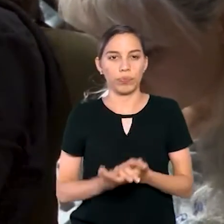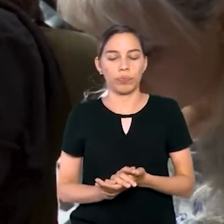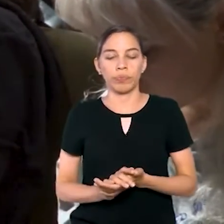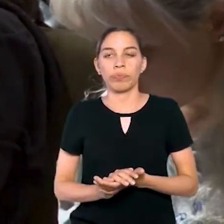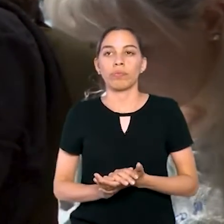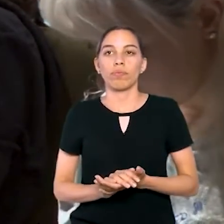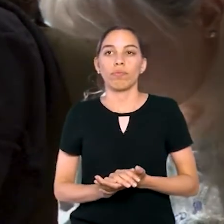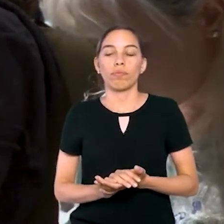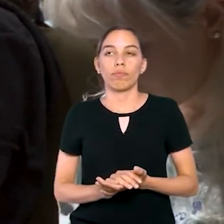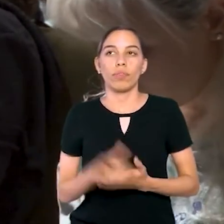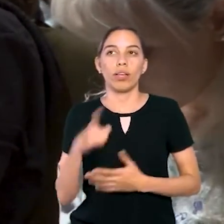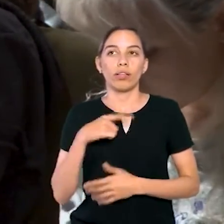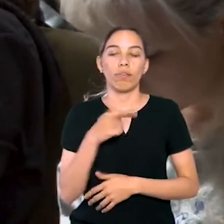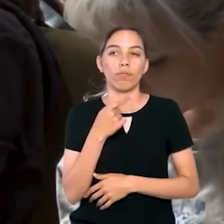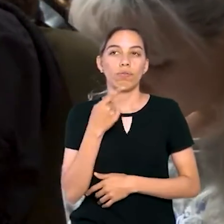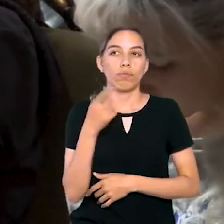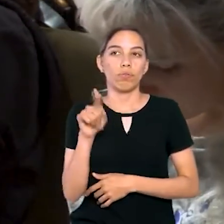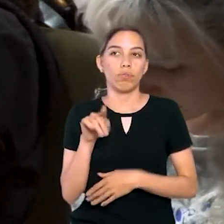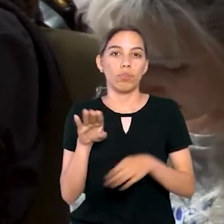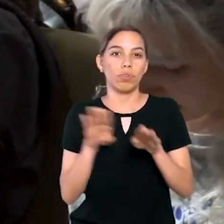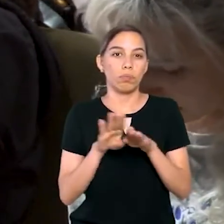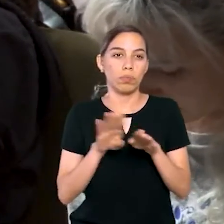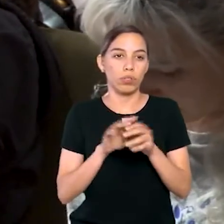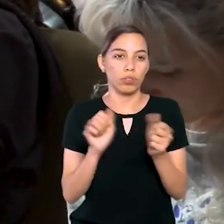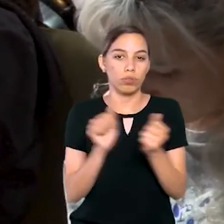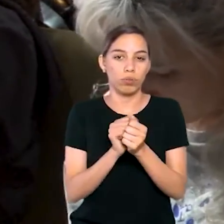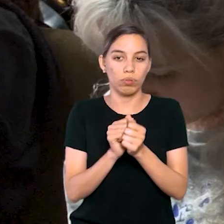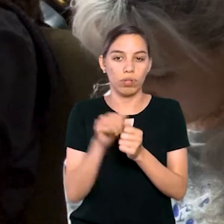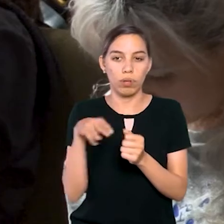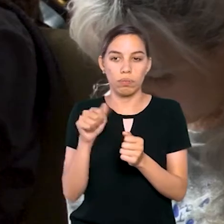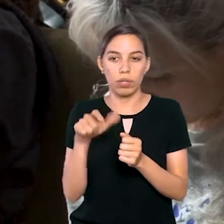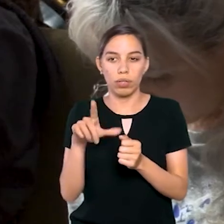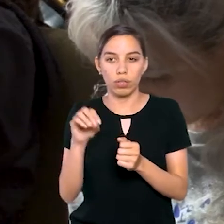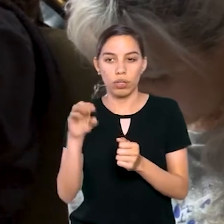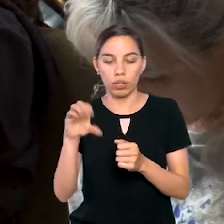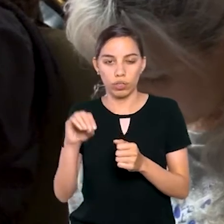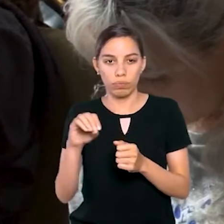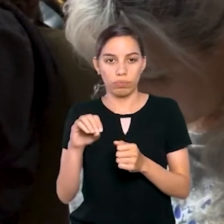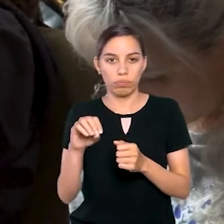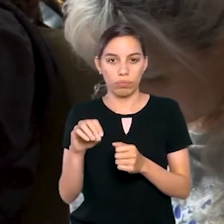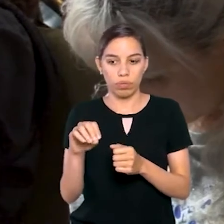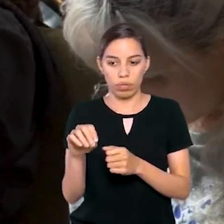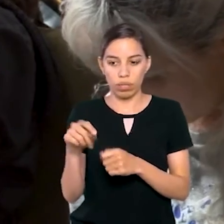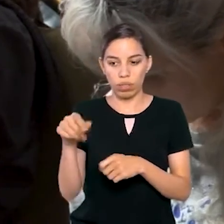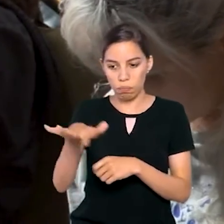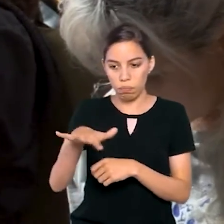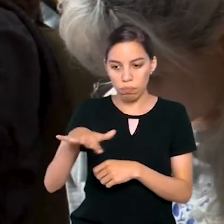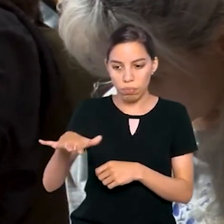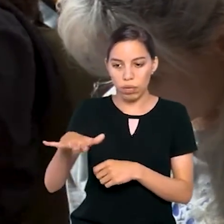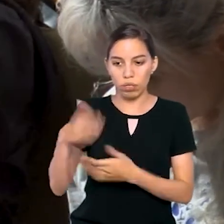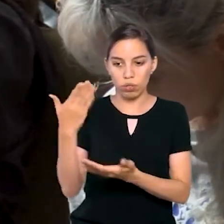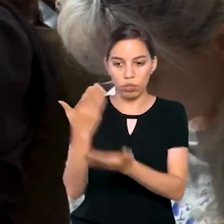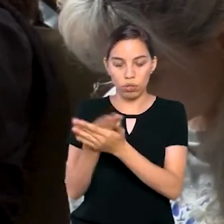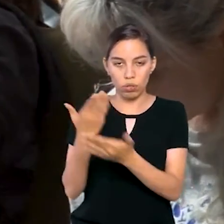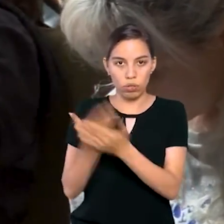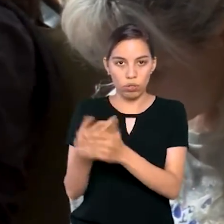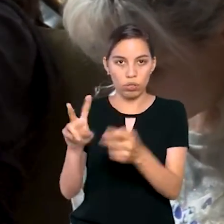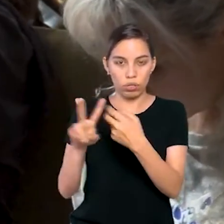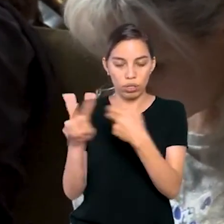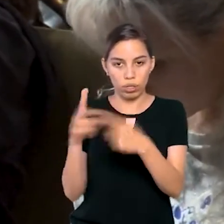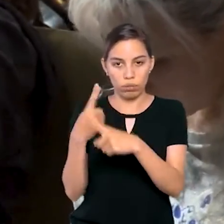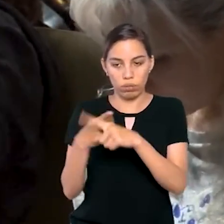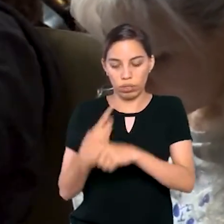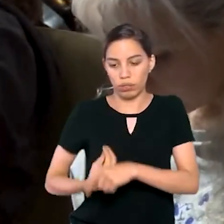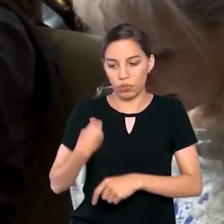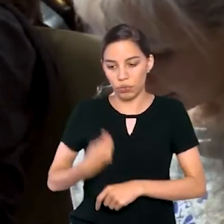o último que a gente fez, inclusive, foi com a Maloca na UNB, que é o espaço dos estudantes indígenas, para ouvir eles sobre a experiência deles de